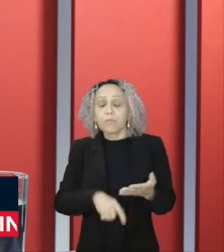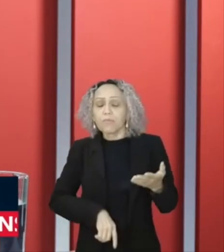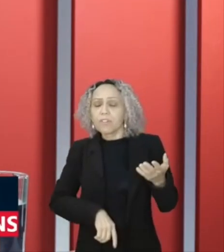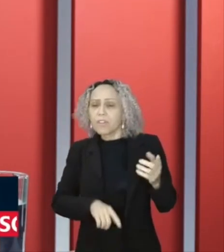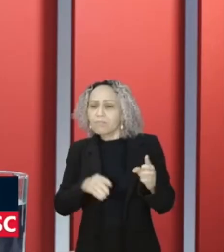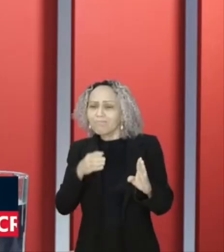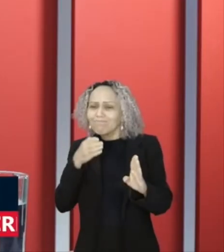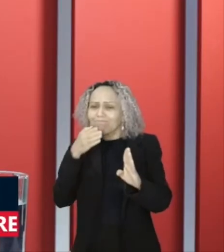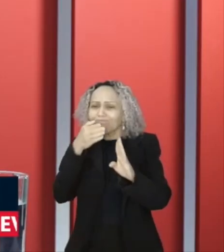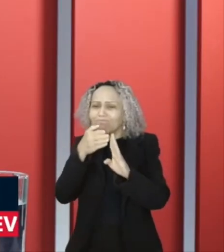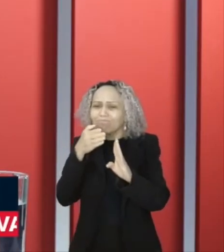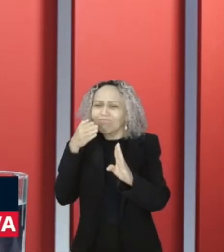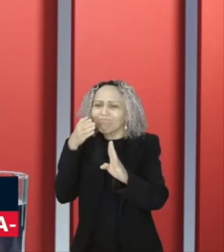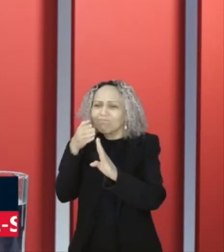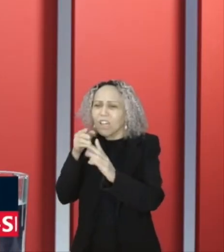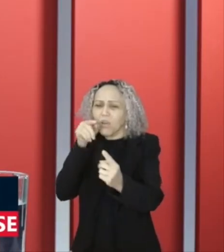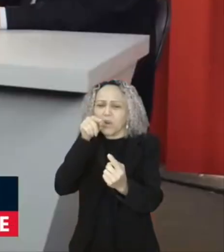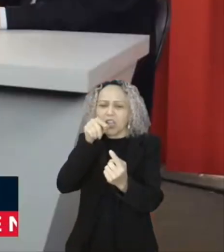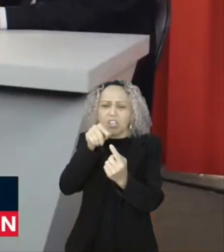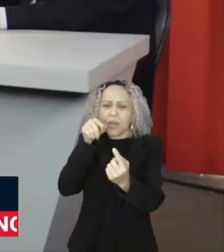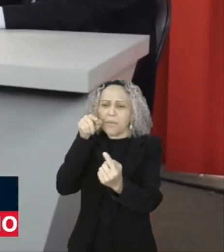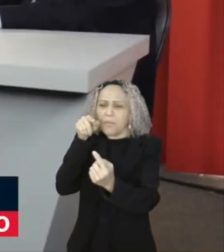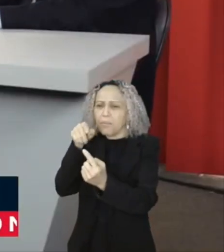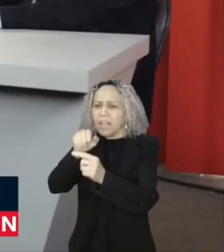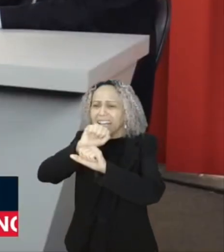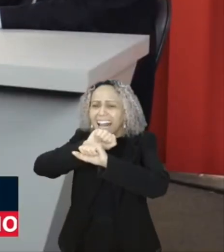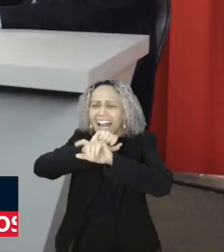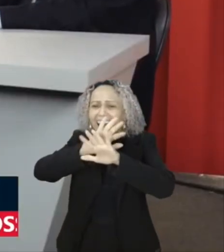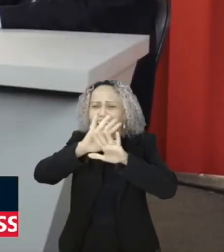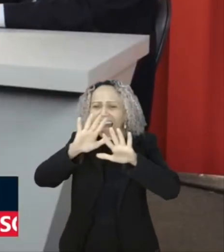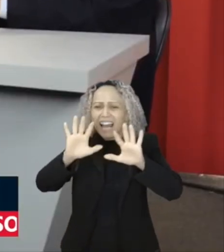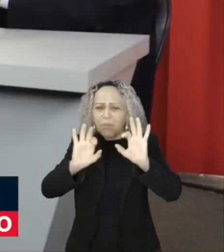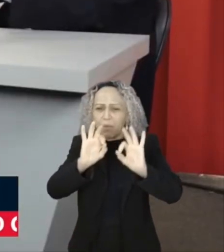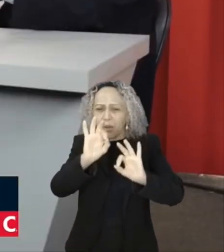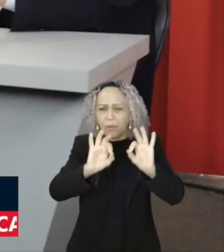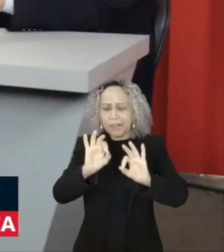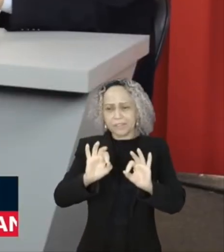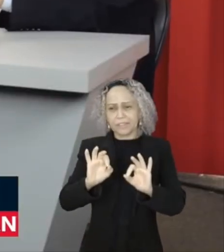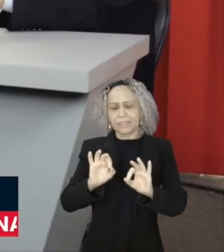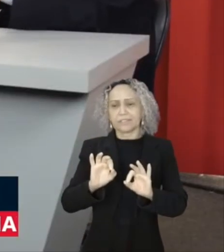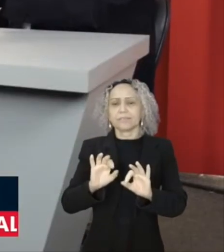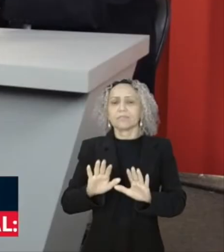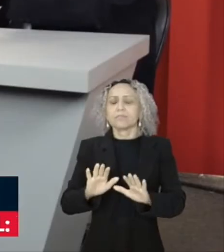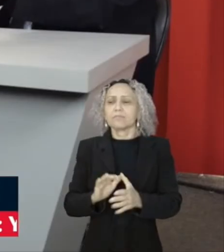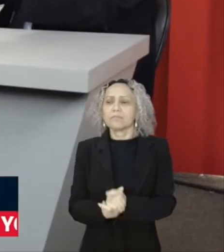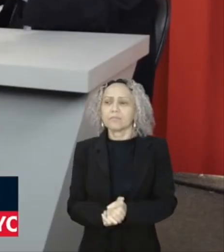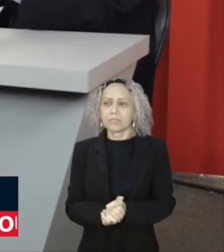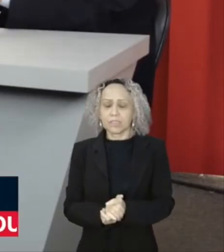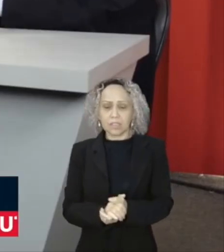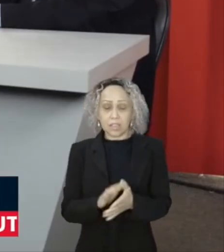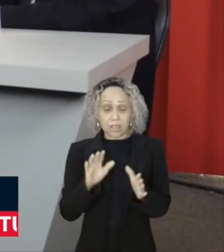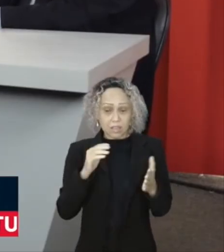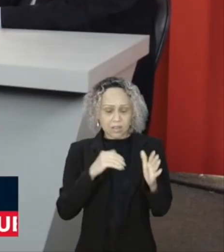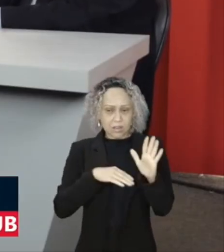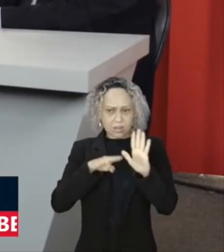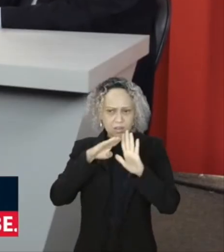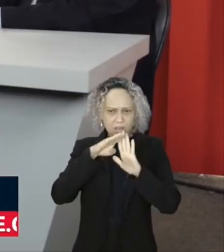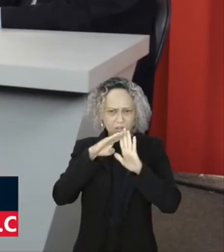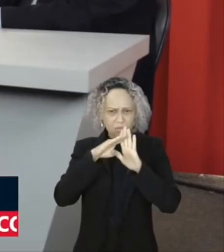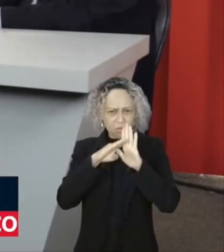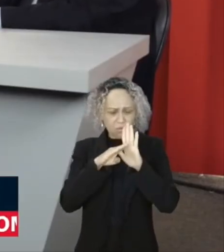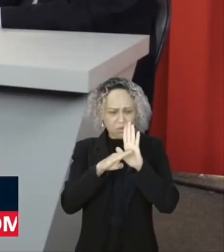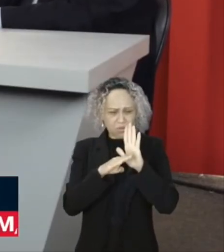né? Esses programas são interministeriais, né? Não são um programa para cada ministério, ainda que haja sempre